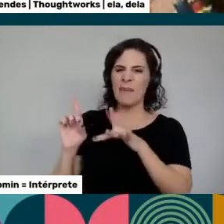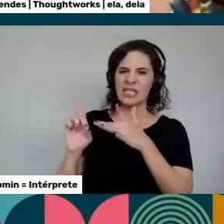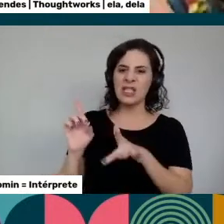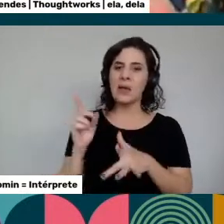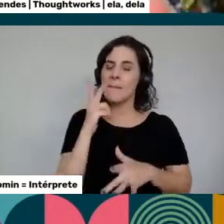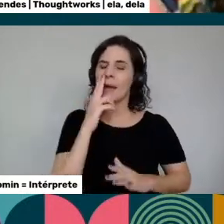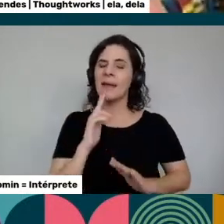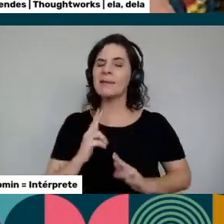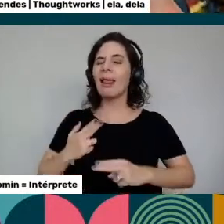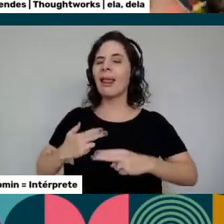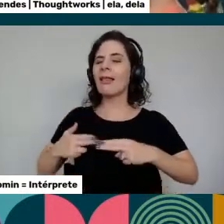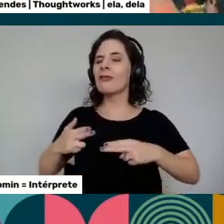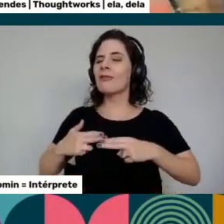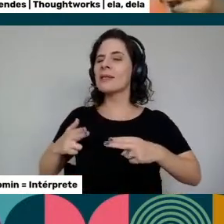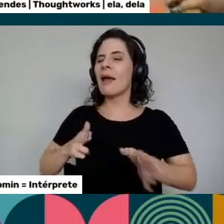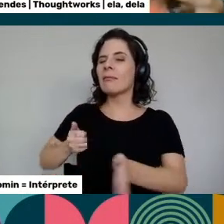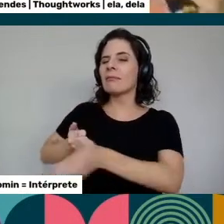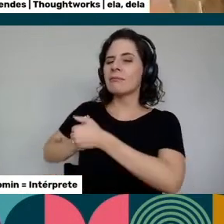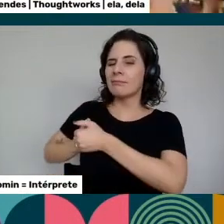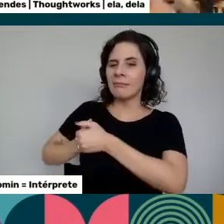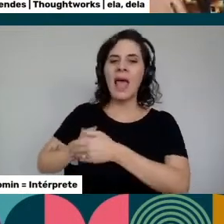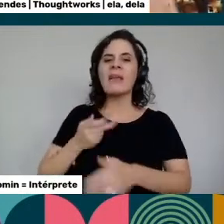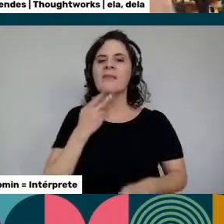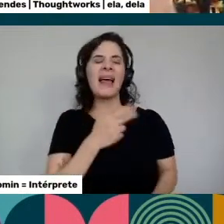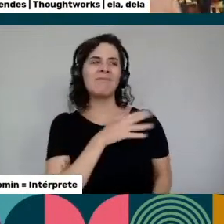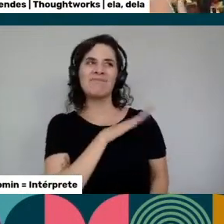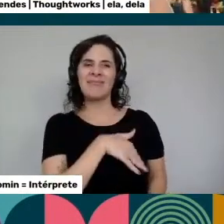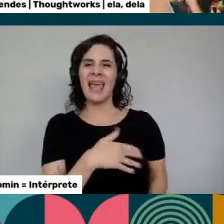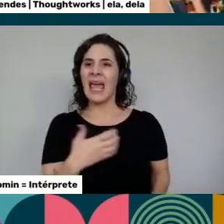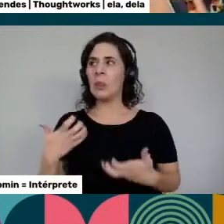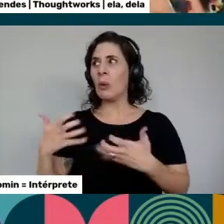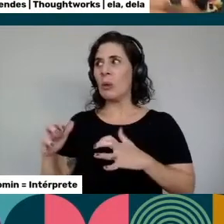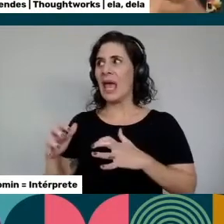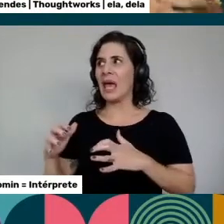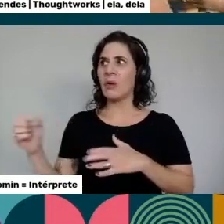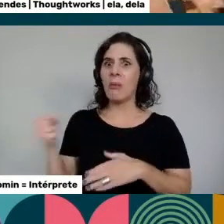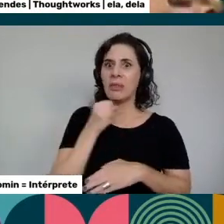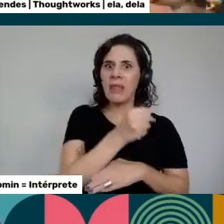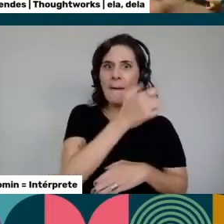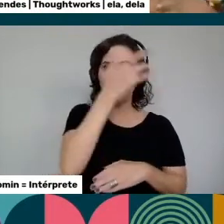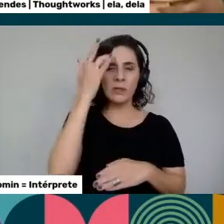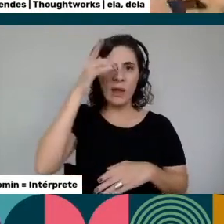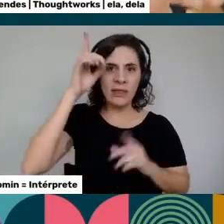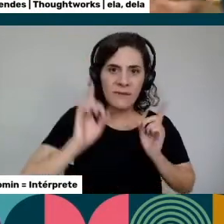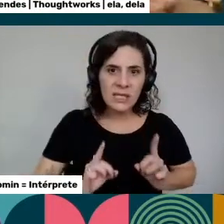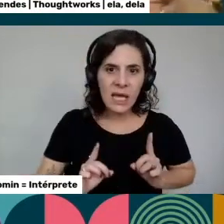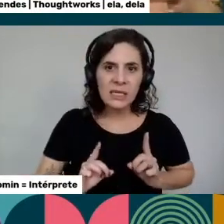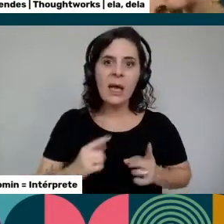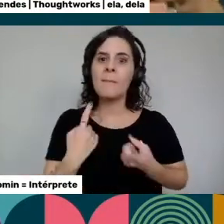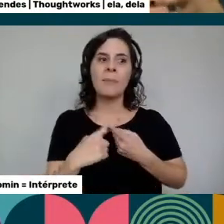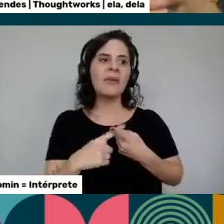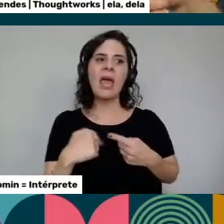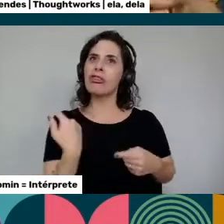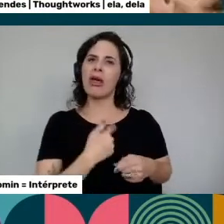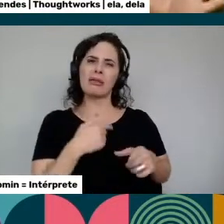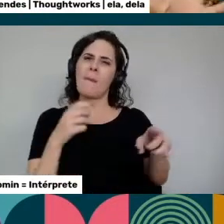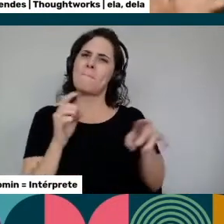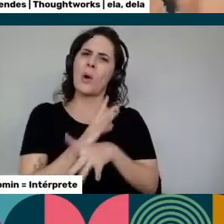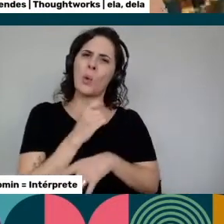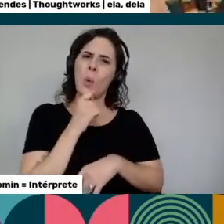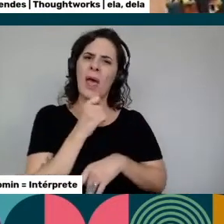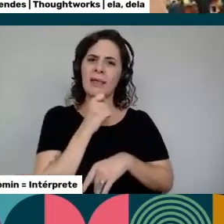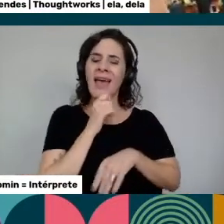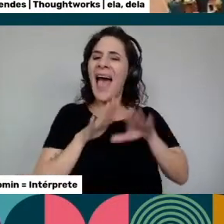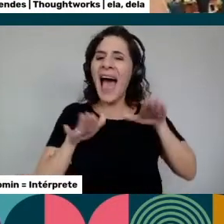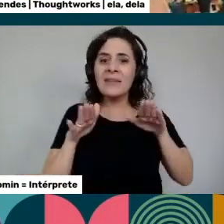não vou trazer uma pessoa com deficiência, porque a gente não está preparado, e às vezes esse excesso de cuidado,